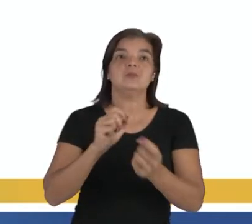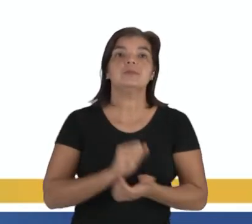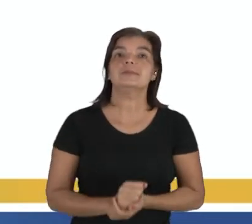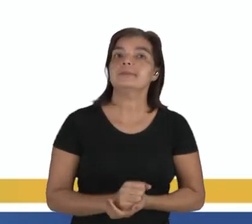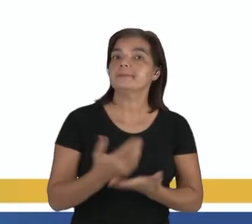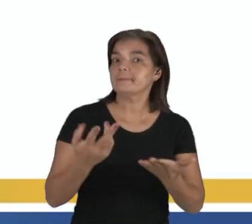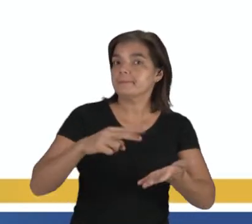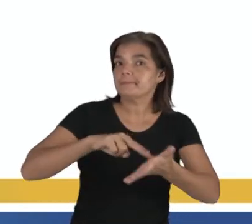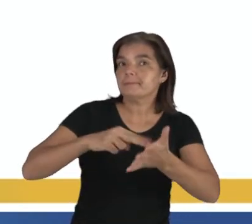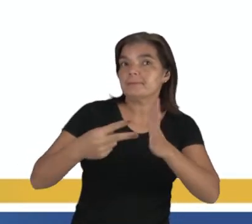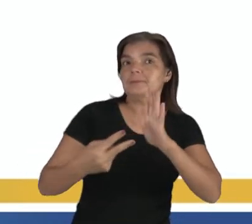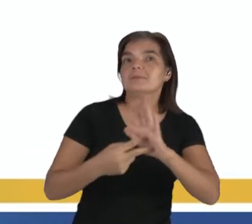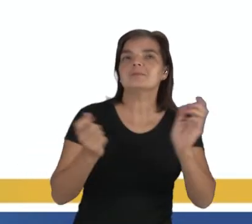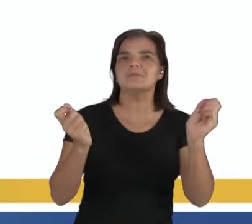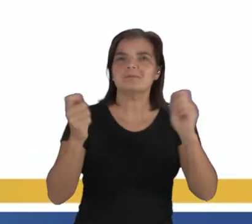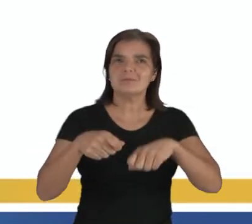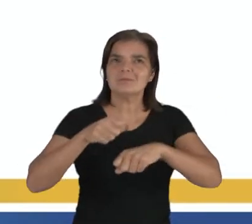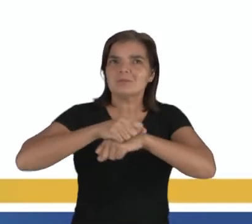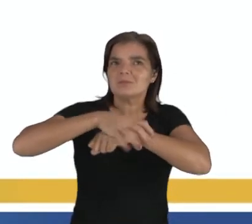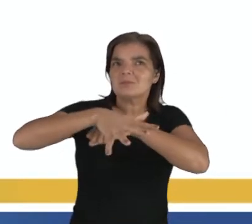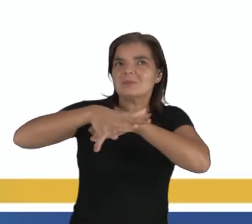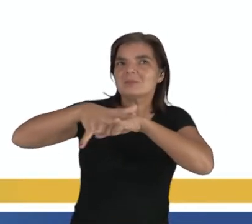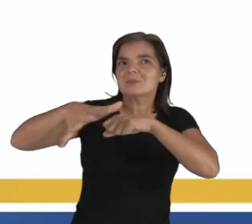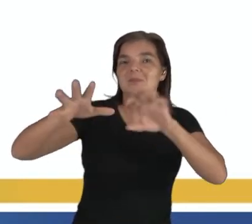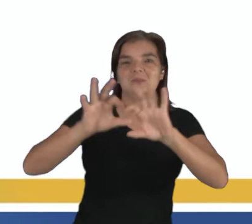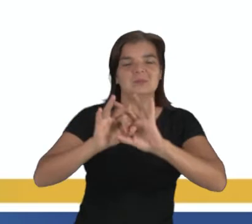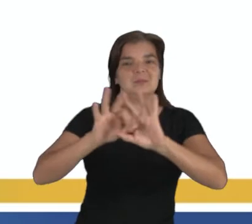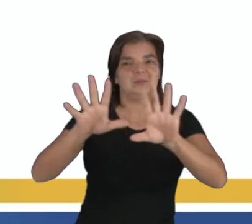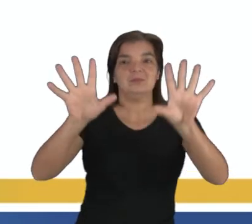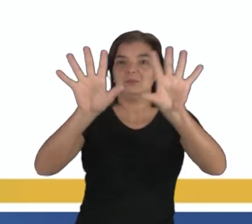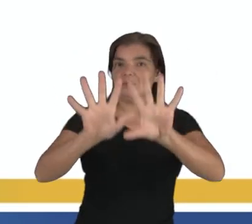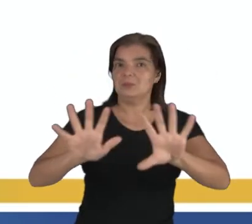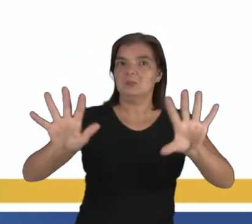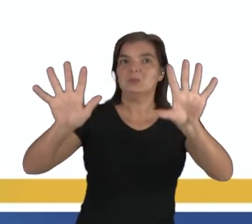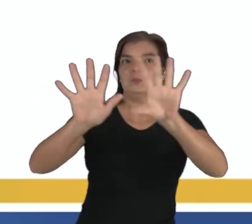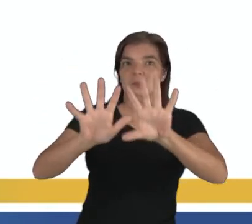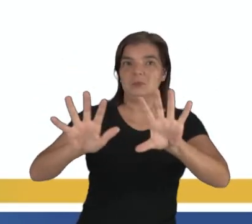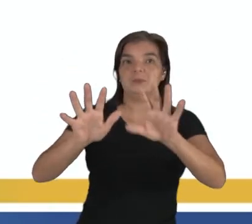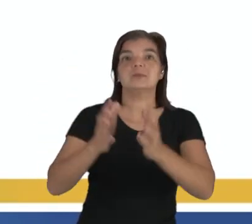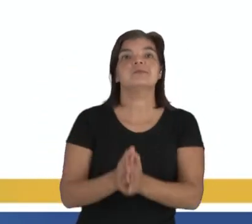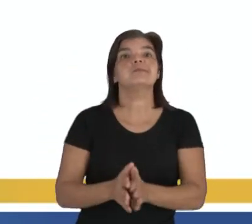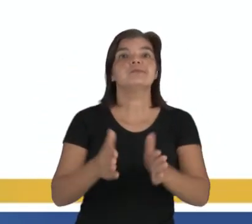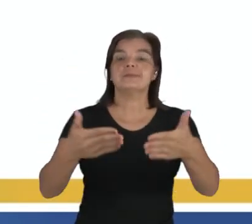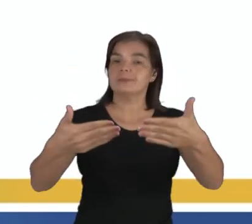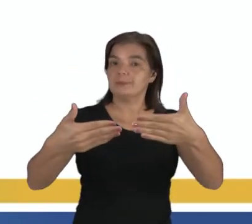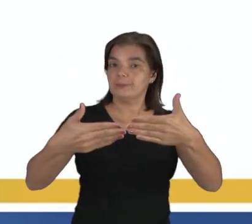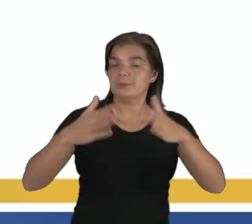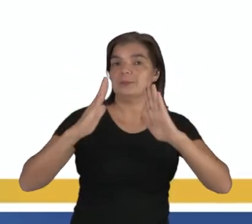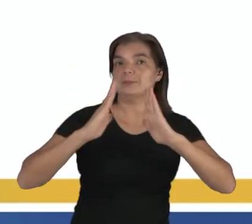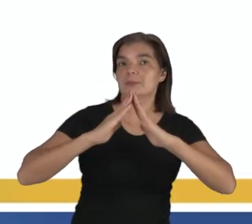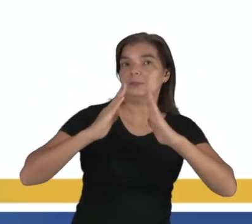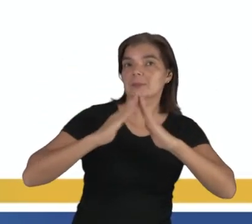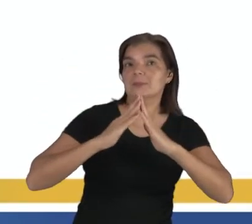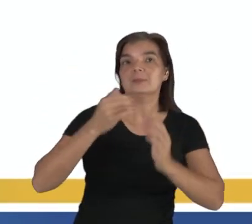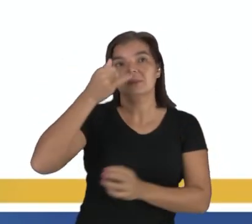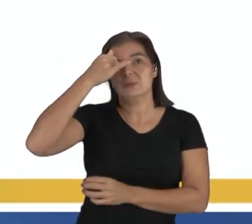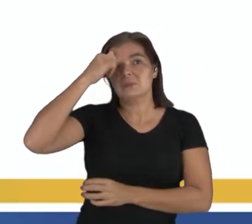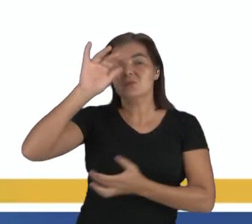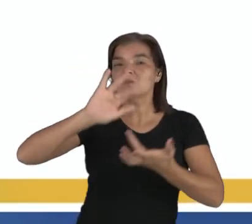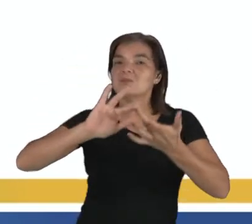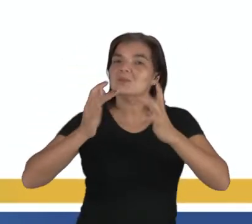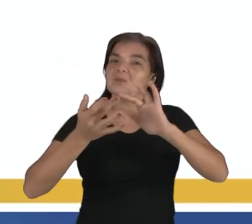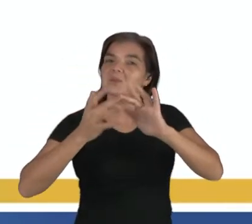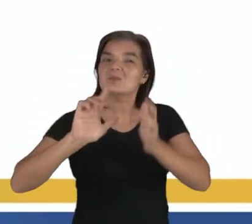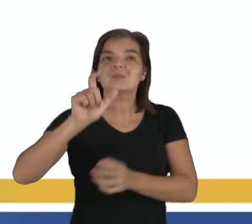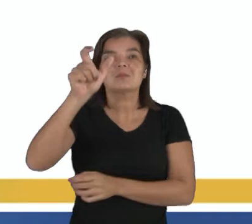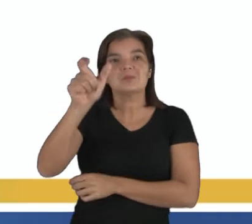aéreo, isto é, capaz de disseminar com liberdade plena pelo ar, ficar fechado em casa